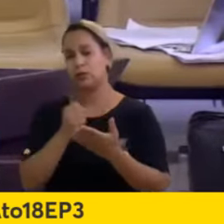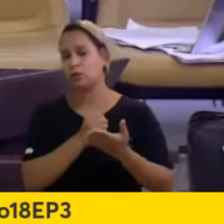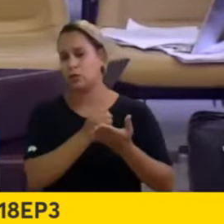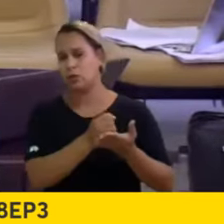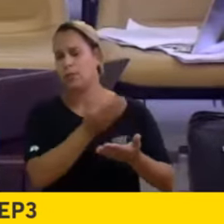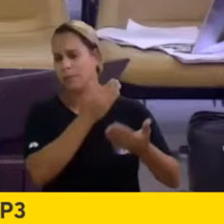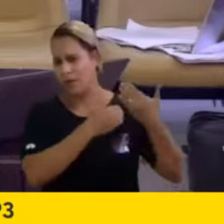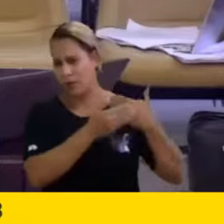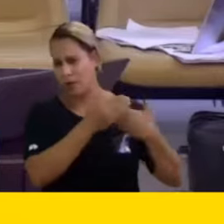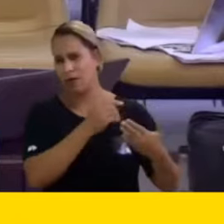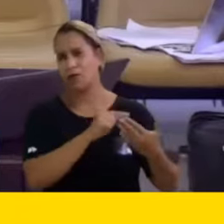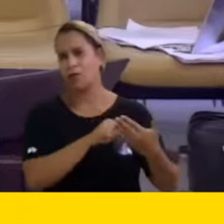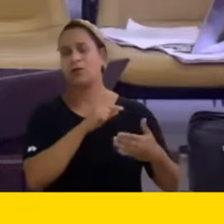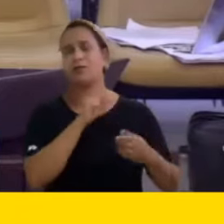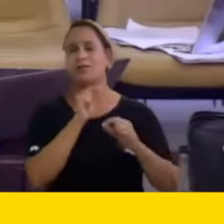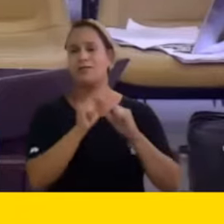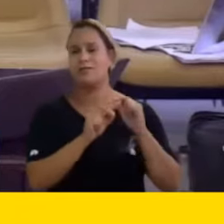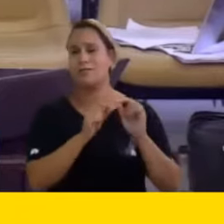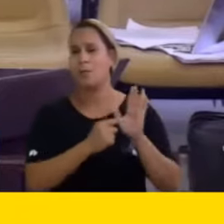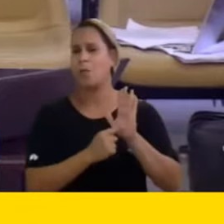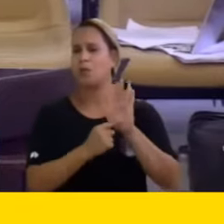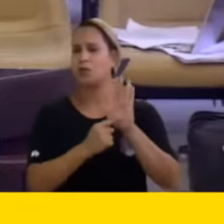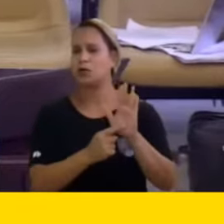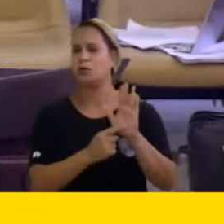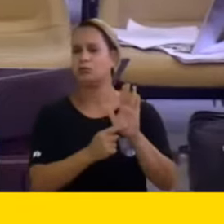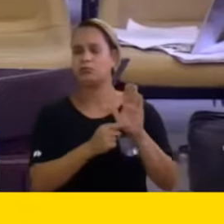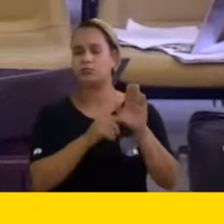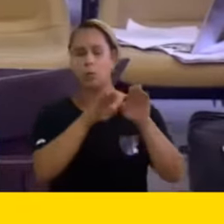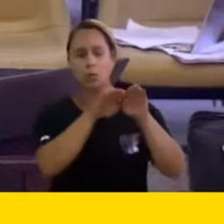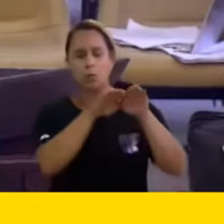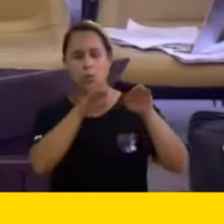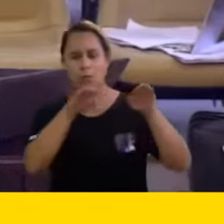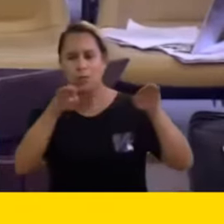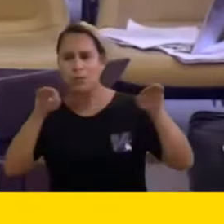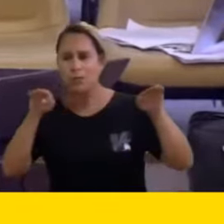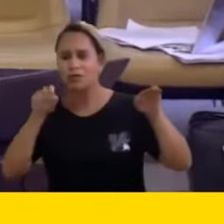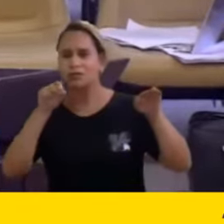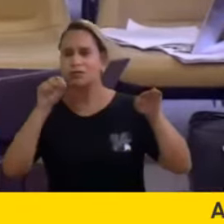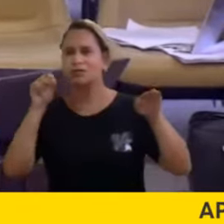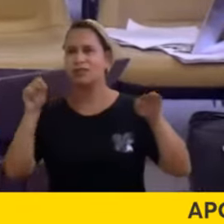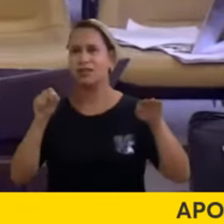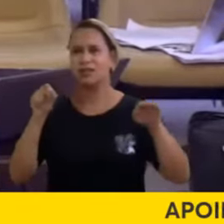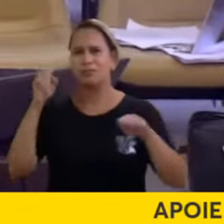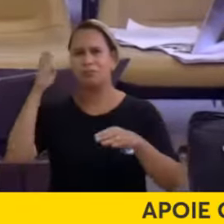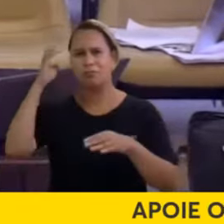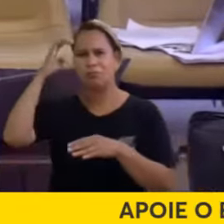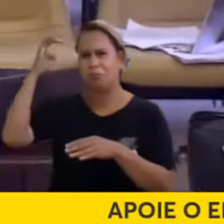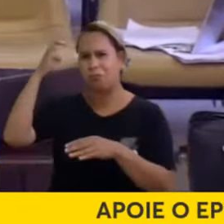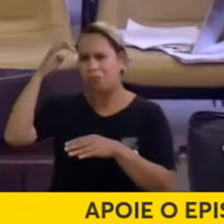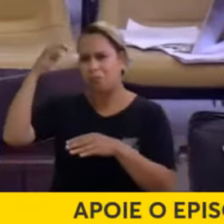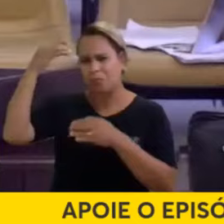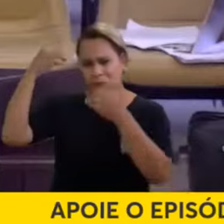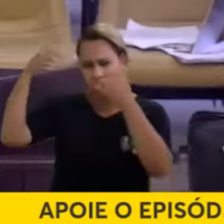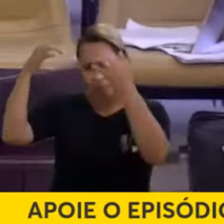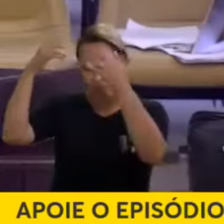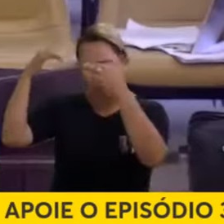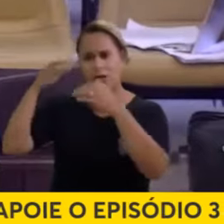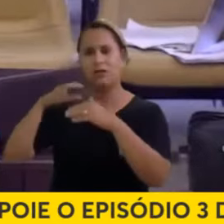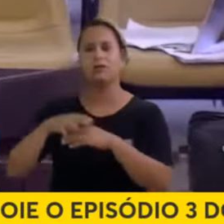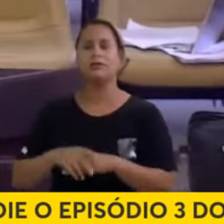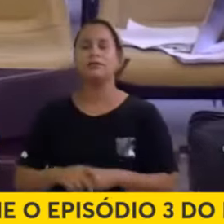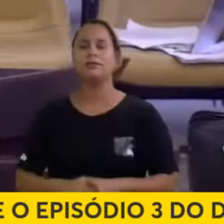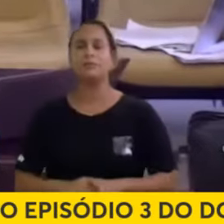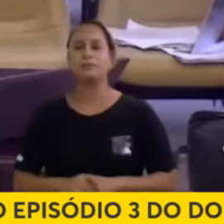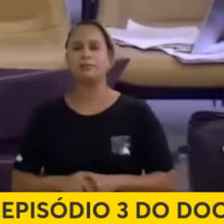elas reproduziram esse esse padrão eh a uma esquizofrenia absoluta do dia um dessa